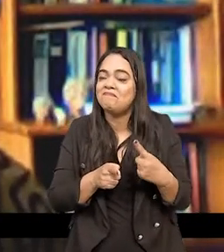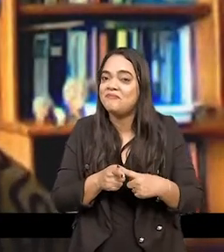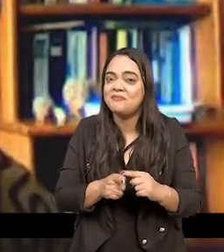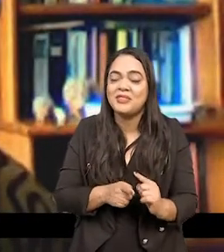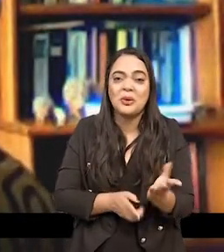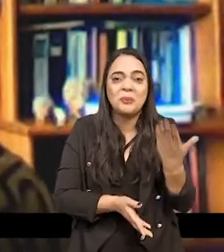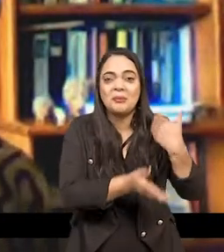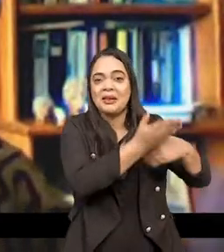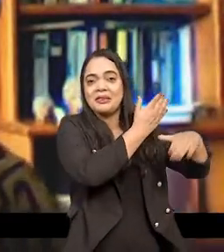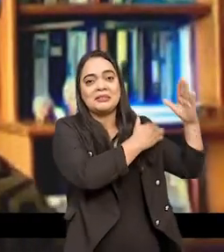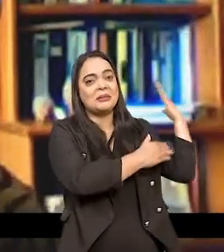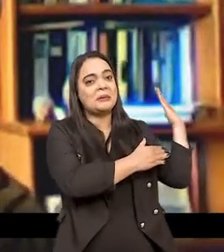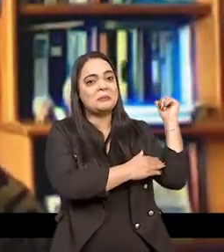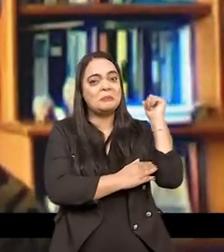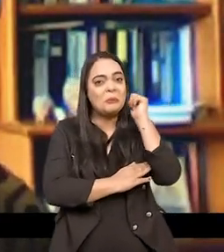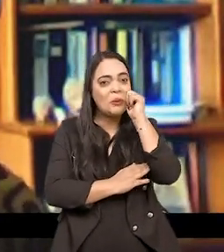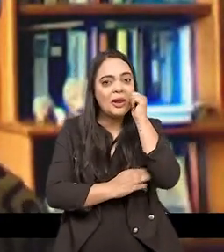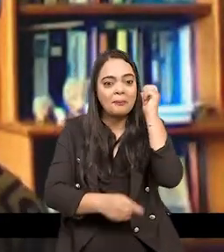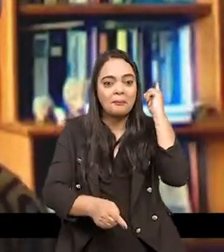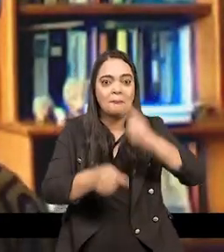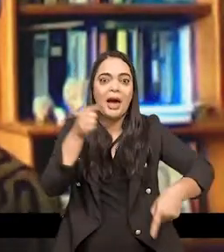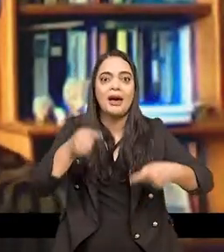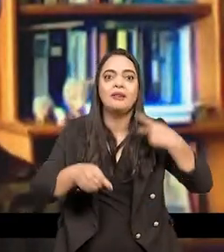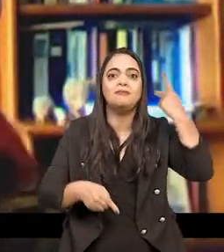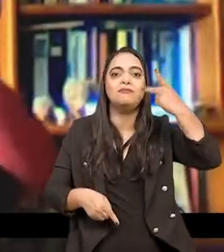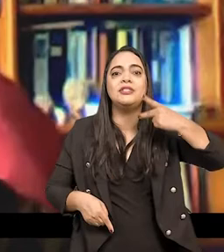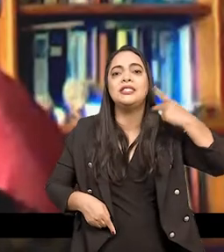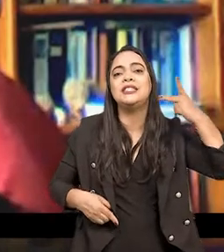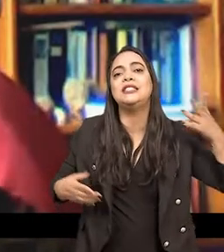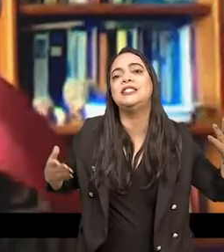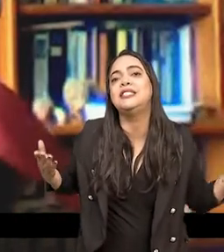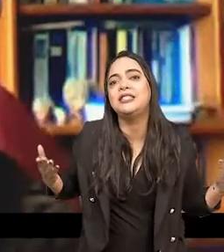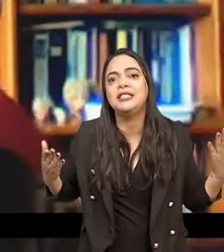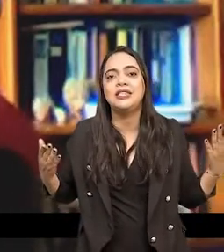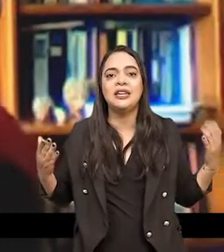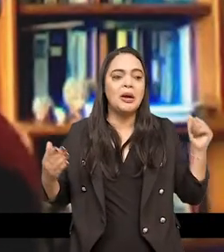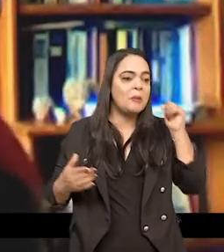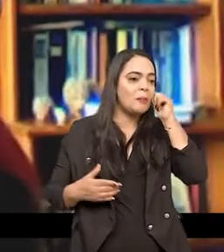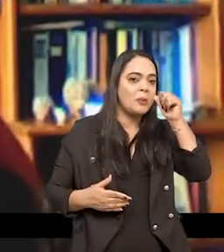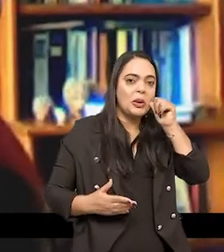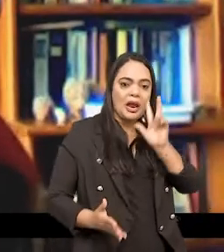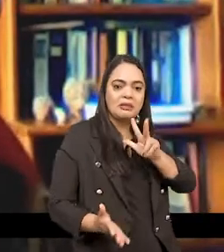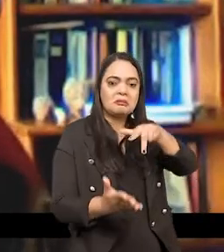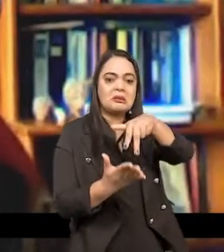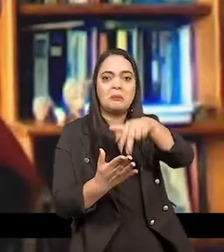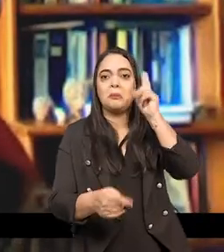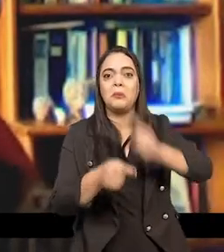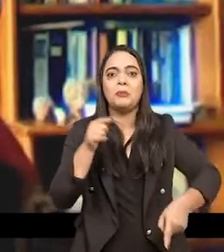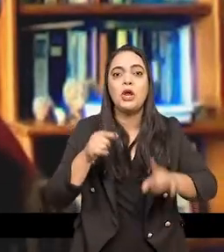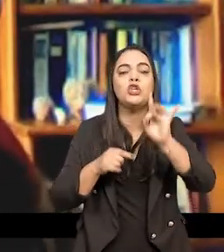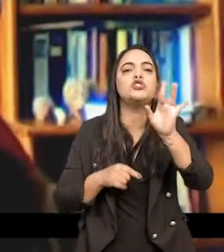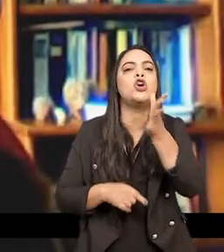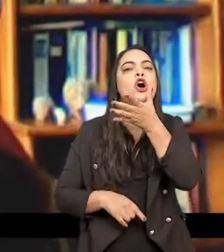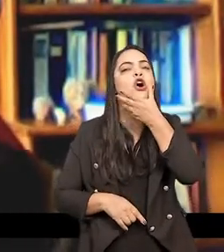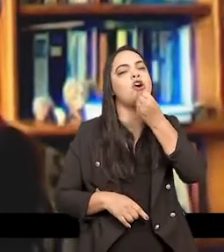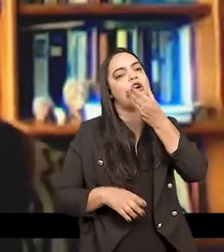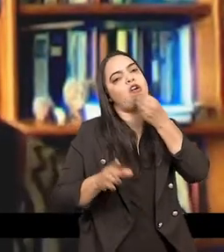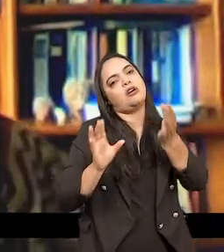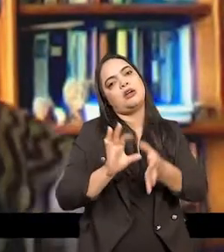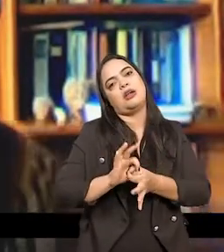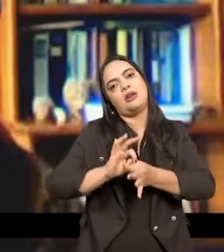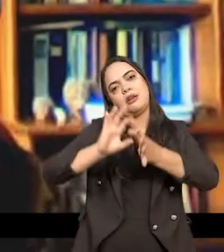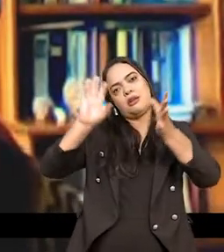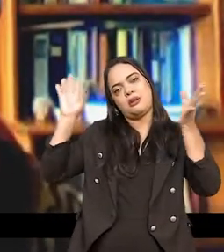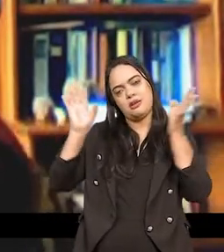feminino, o lugar da política. O lugar do público é o lugar do homem. E eu acho que são esses discursos que a gente vai